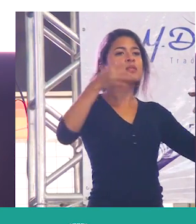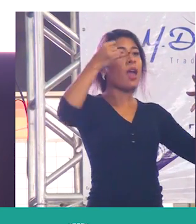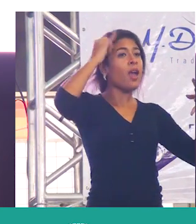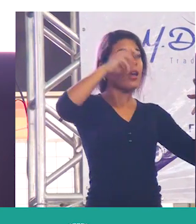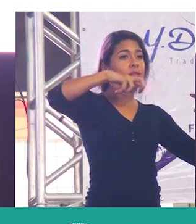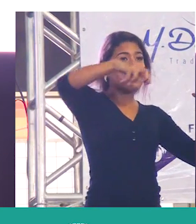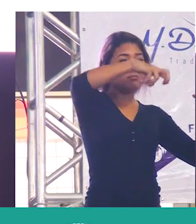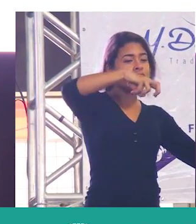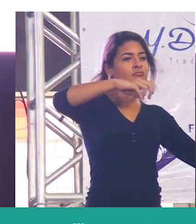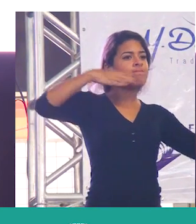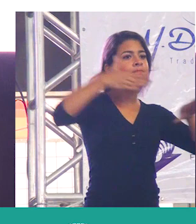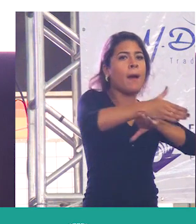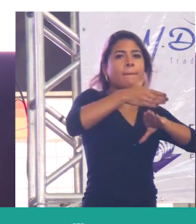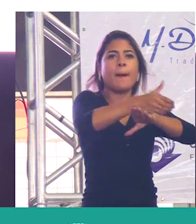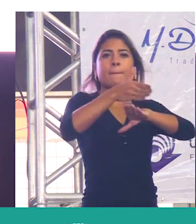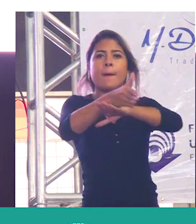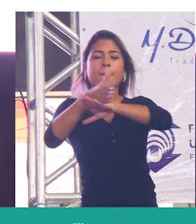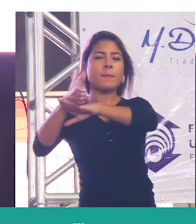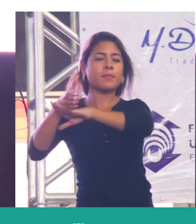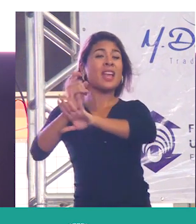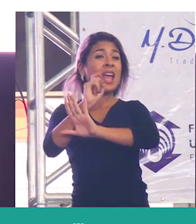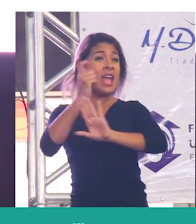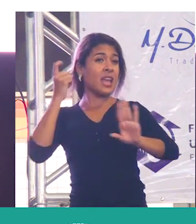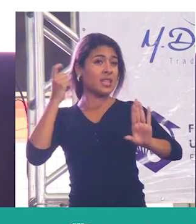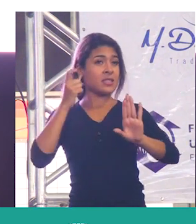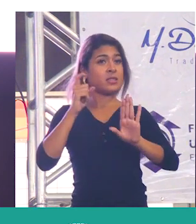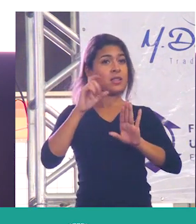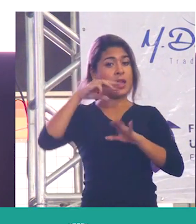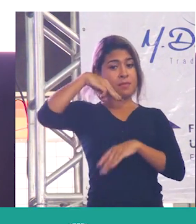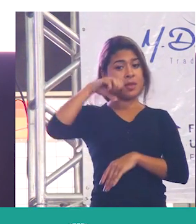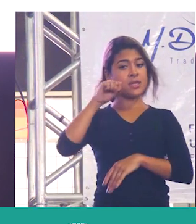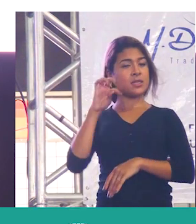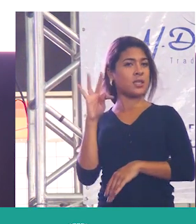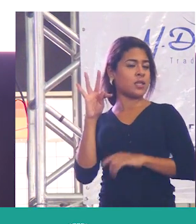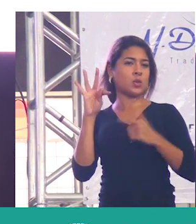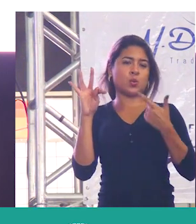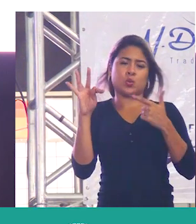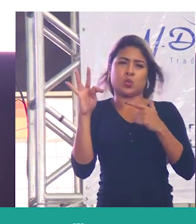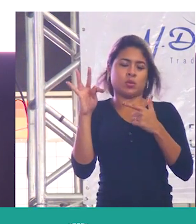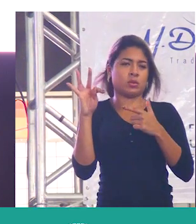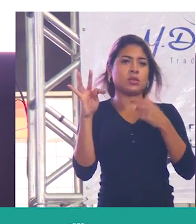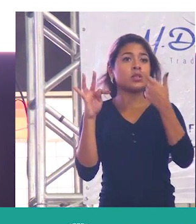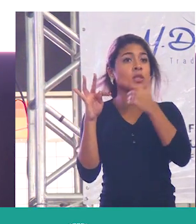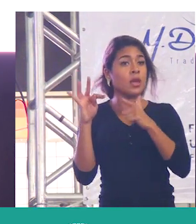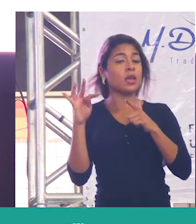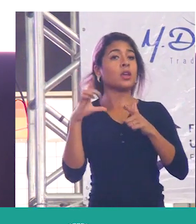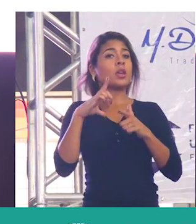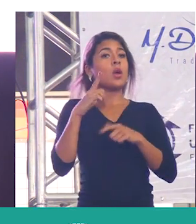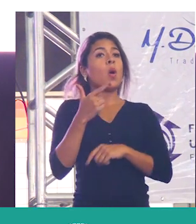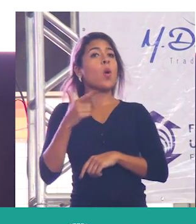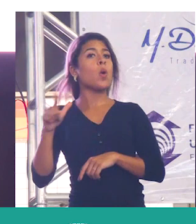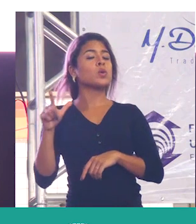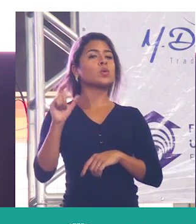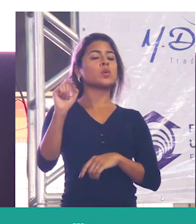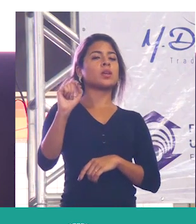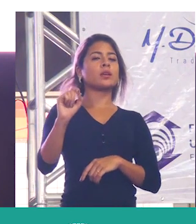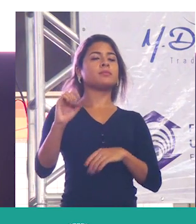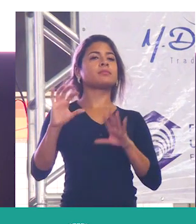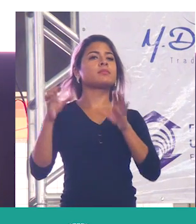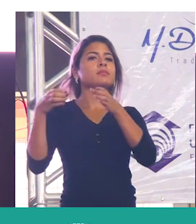época o MST, mas existia o embrião dele, chamado de